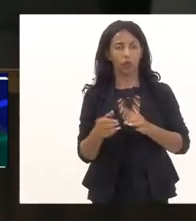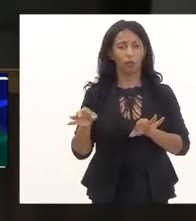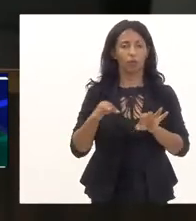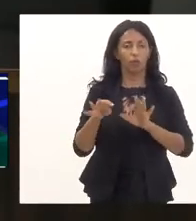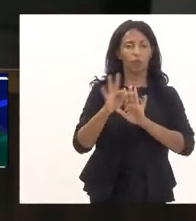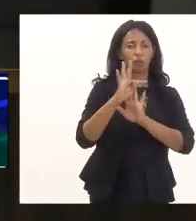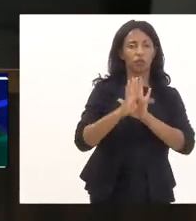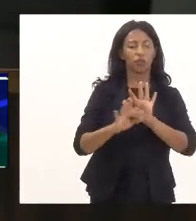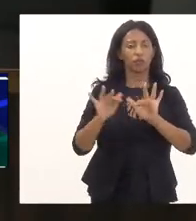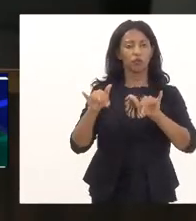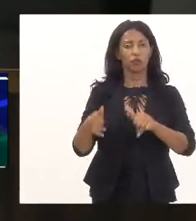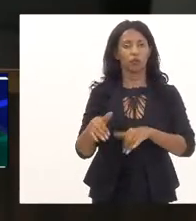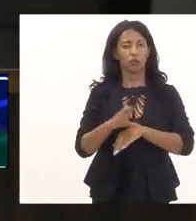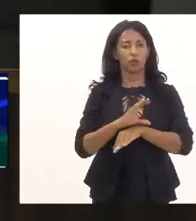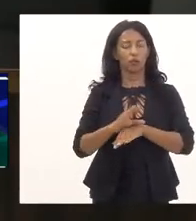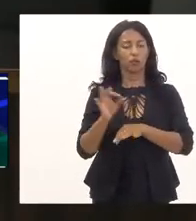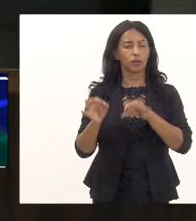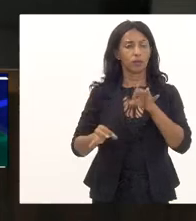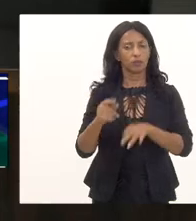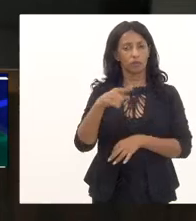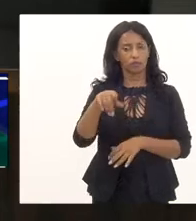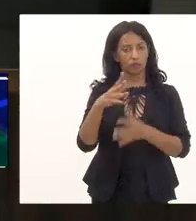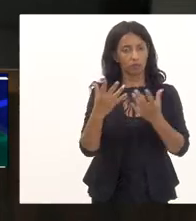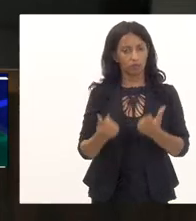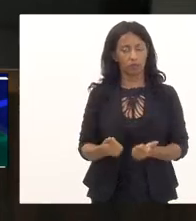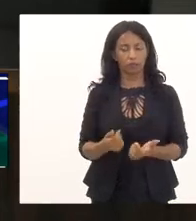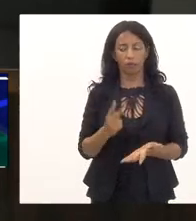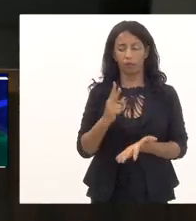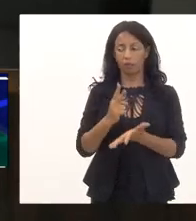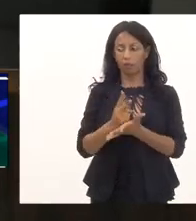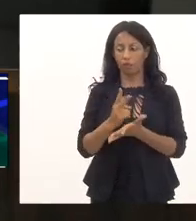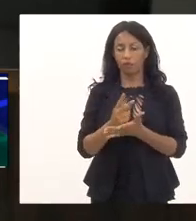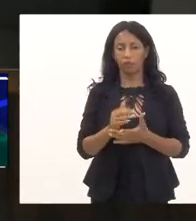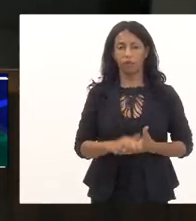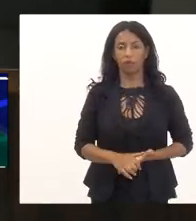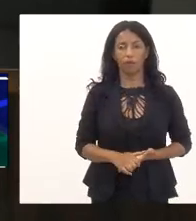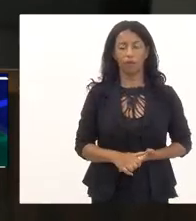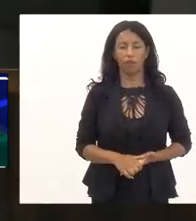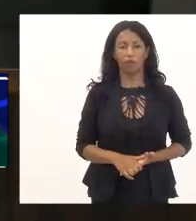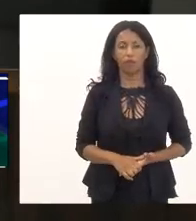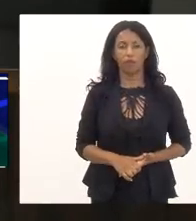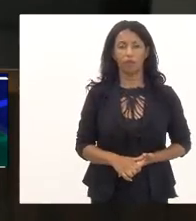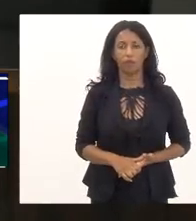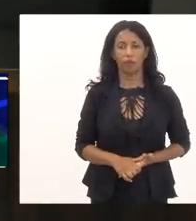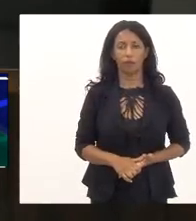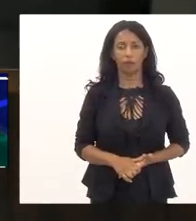final de redação da Comissão de Constituição e Justiça. Senhores que aprovam, permaneçam como estão aprovados. Vai autógrafo.